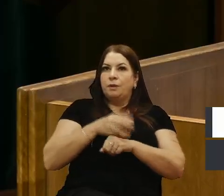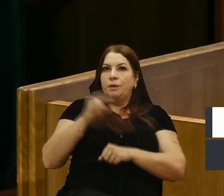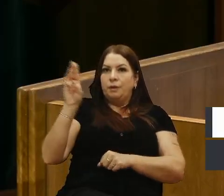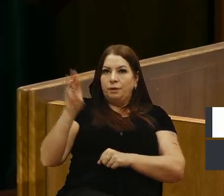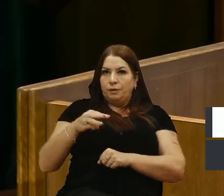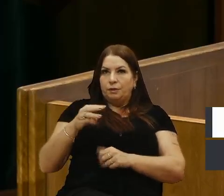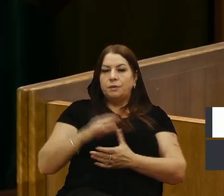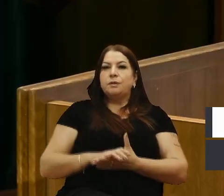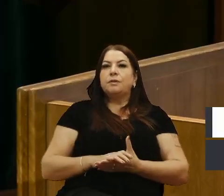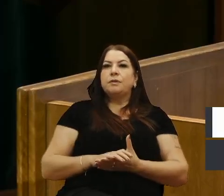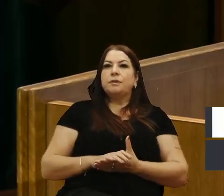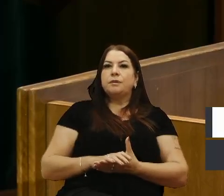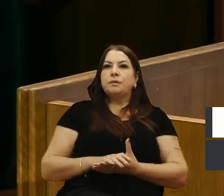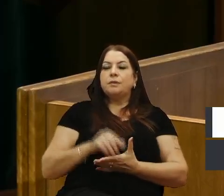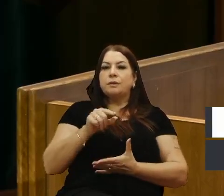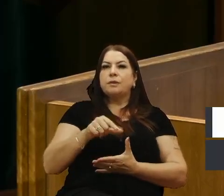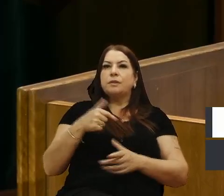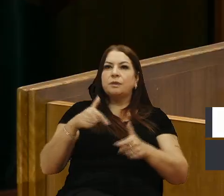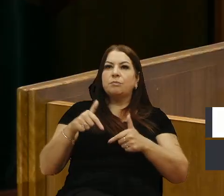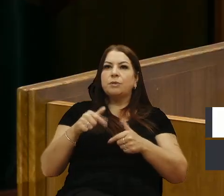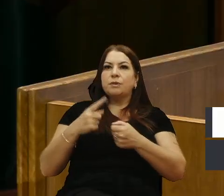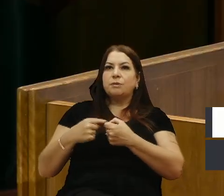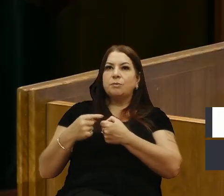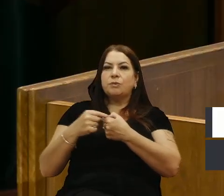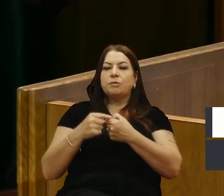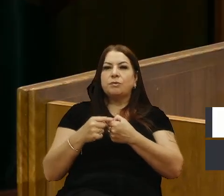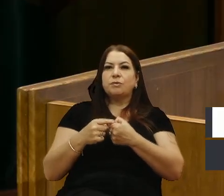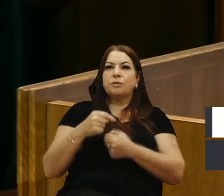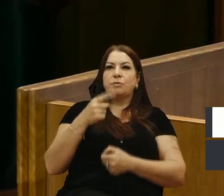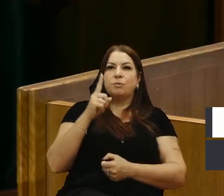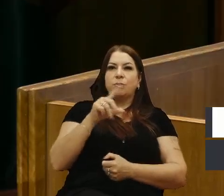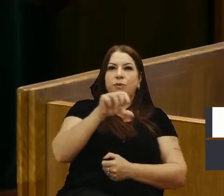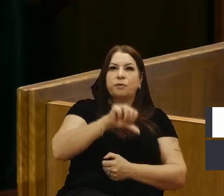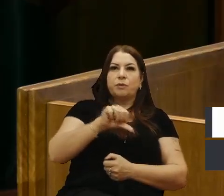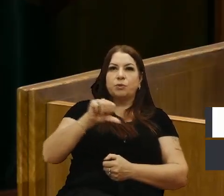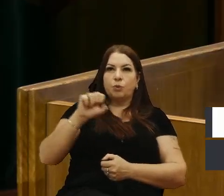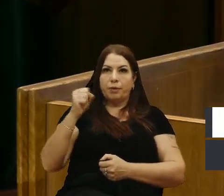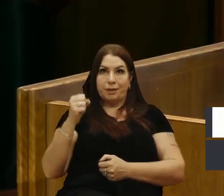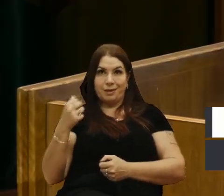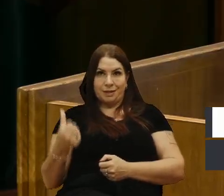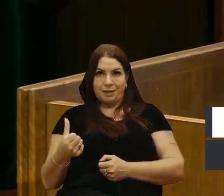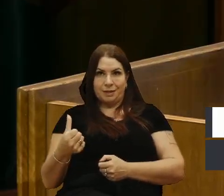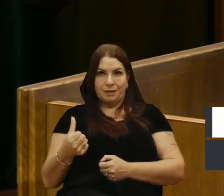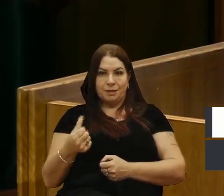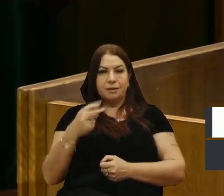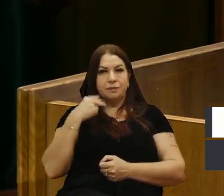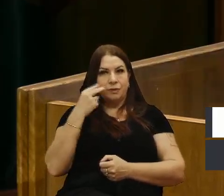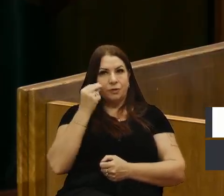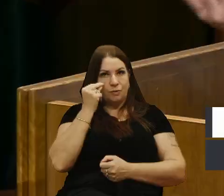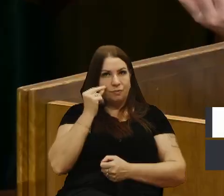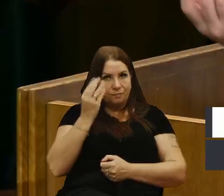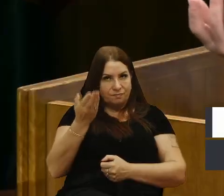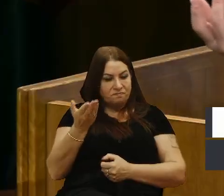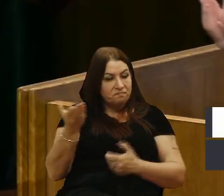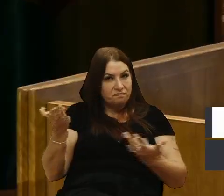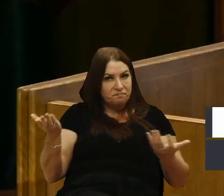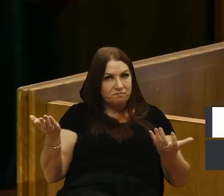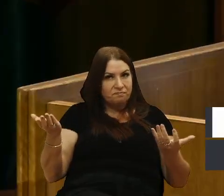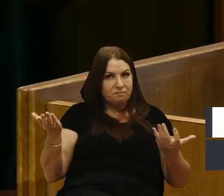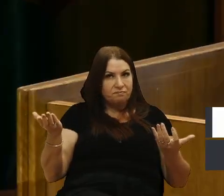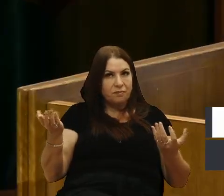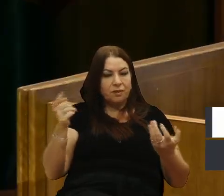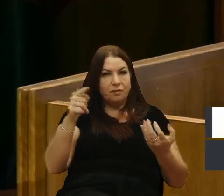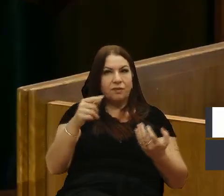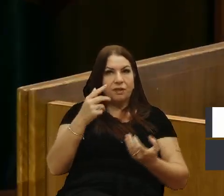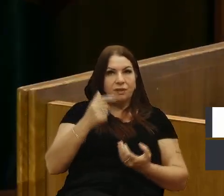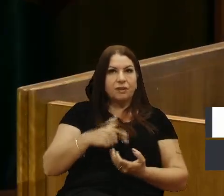Visat, concessionária que atua no município desde 1986. E vereador Cláudio Libardi, provavelmente